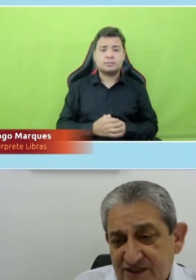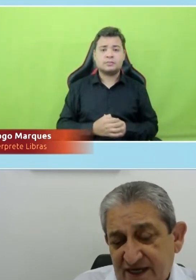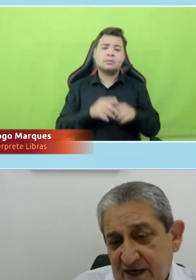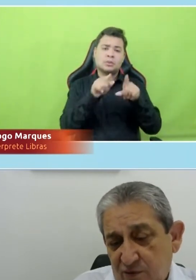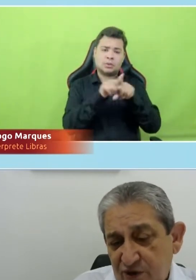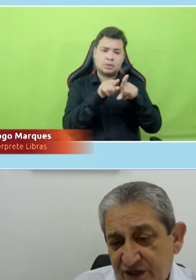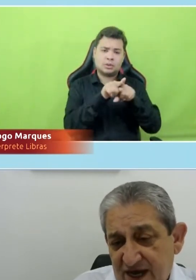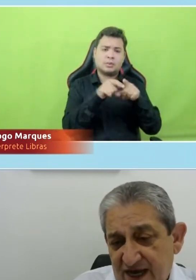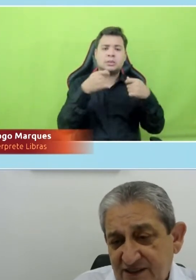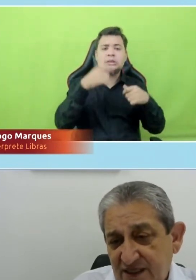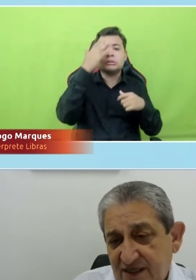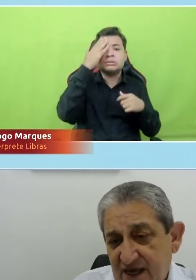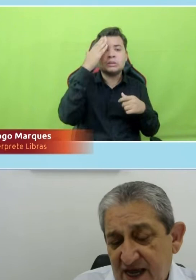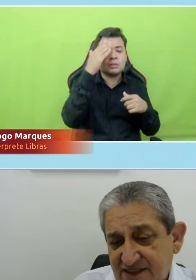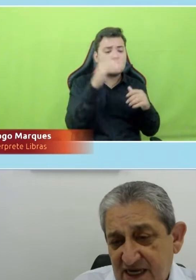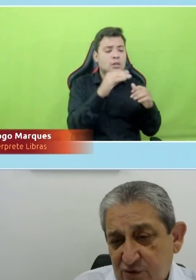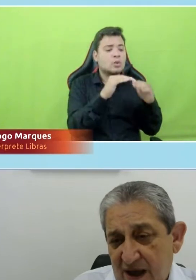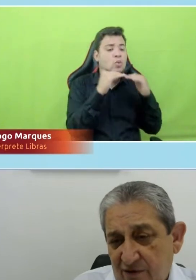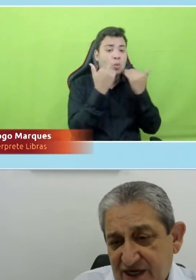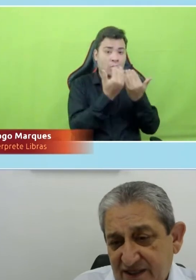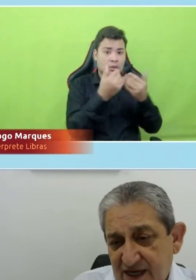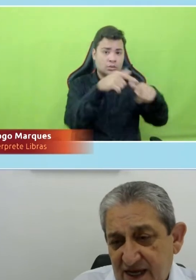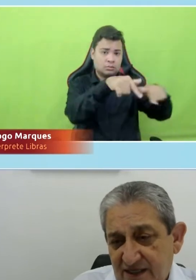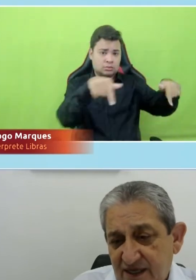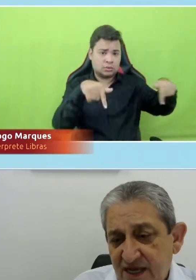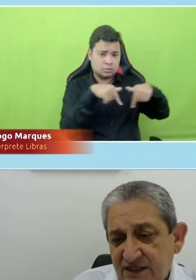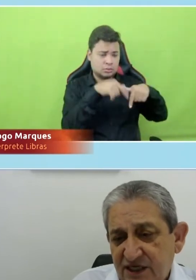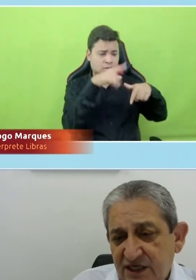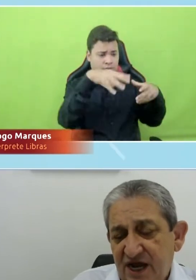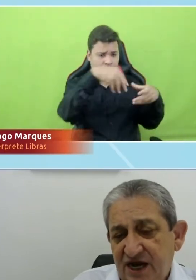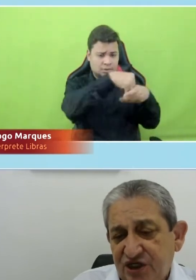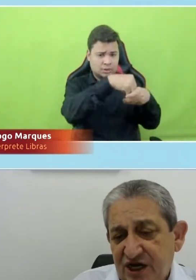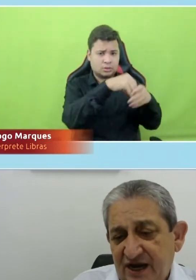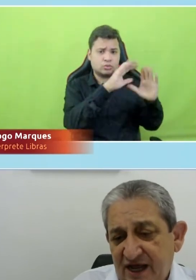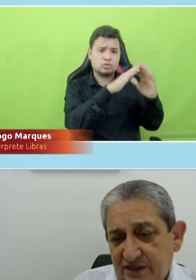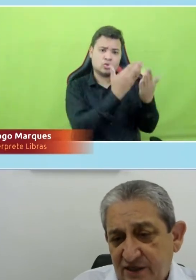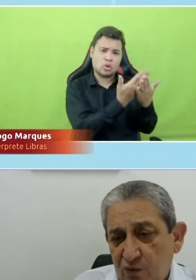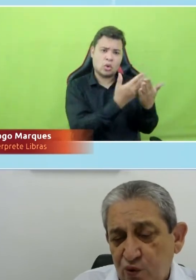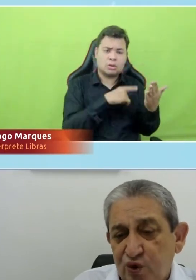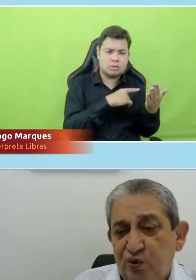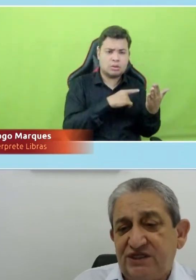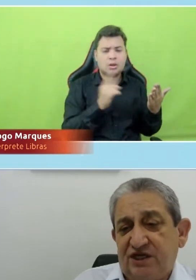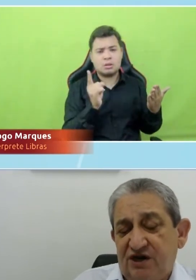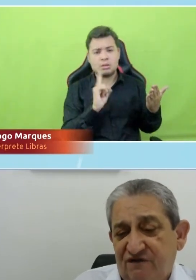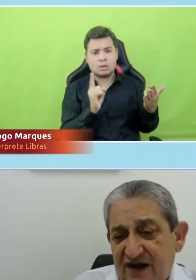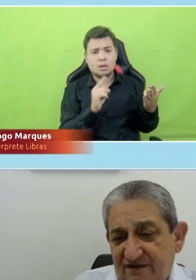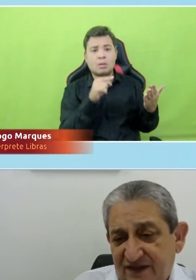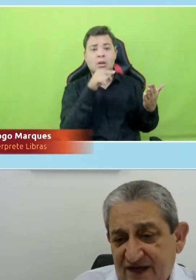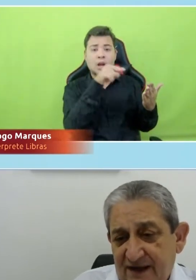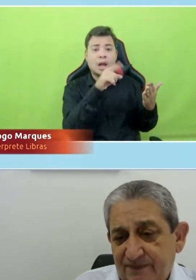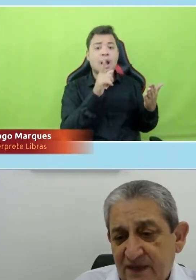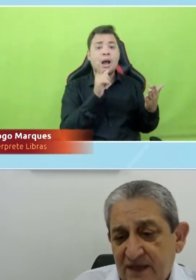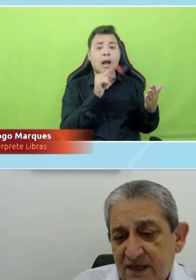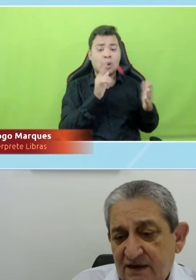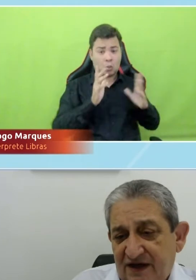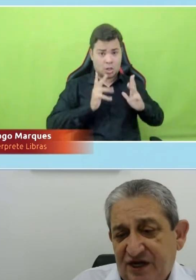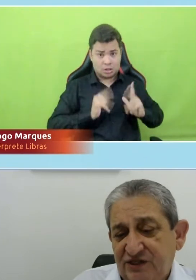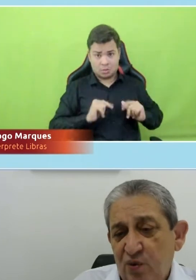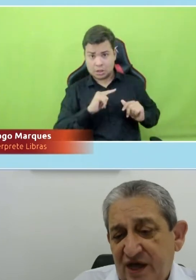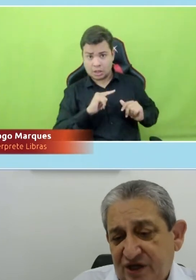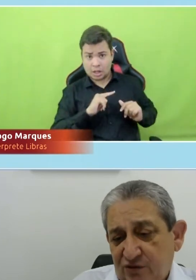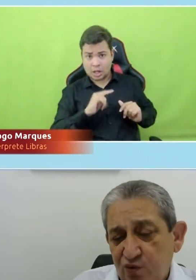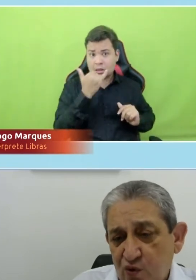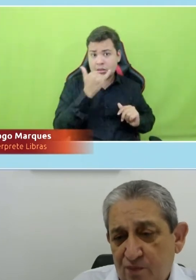escolas naquela comunidade, se tem acesso à água tratada, se tem energia elétrica. Então, tudo isso que a gente vai levantar vai trazer